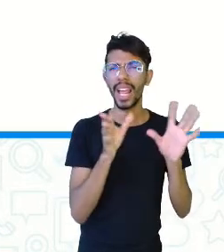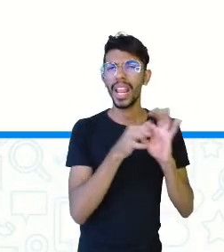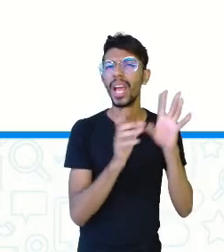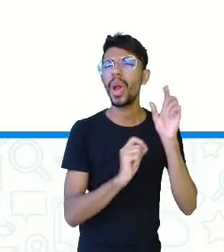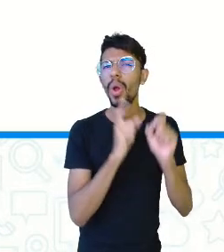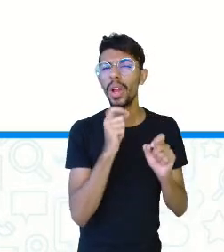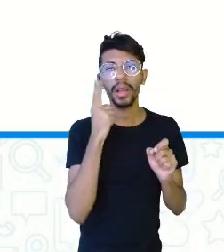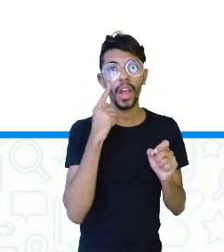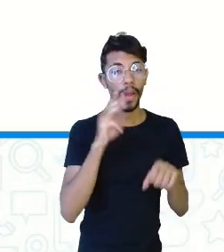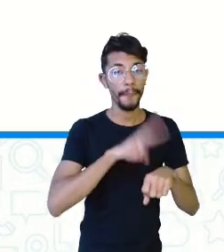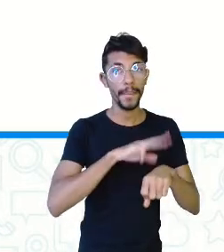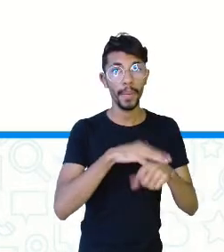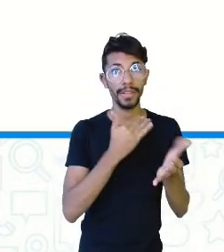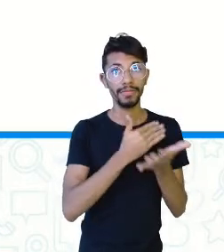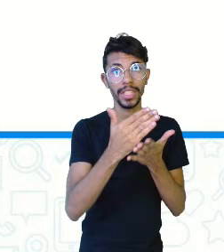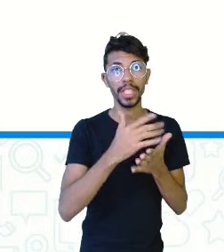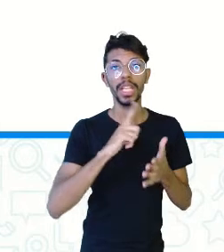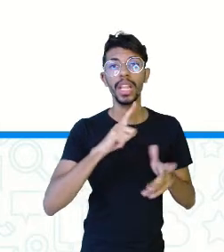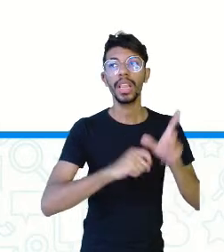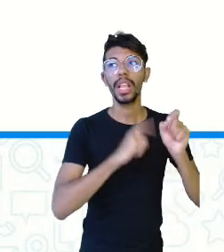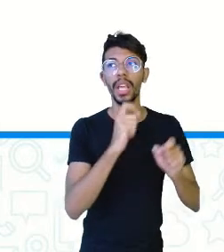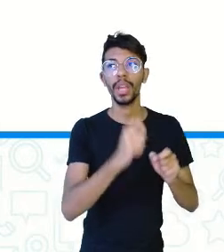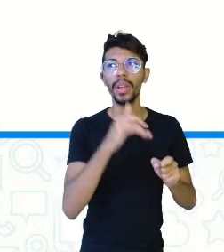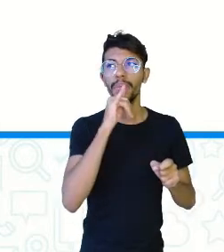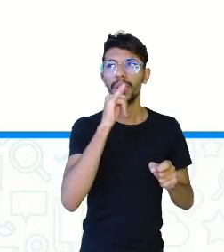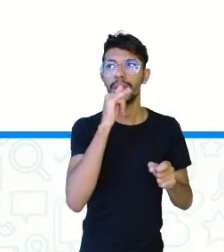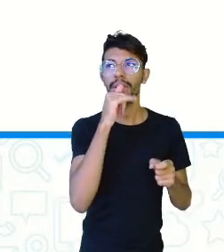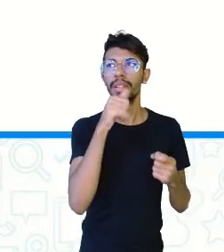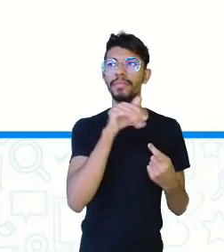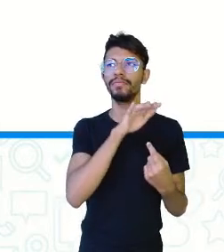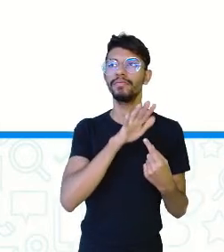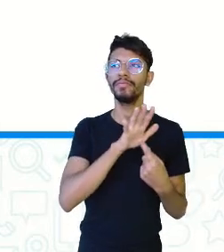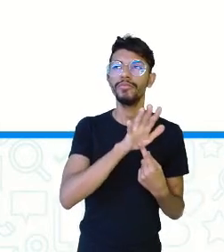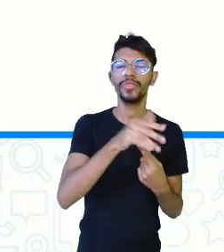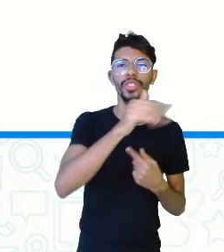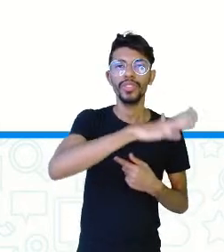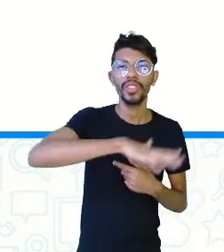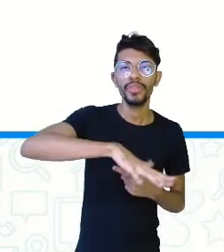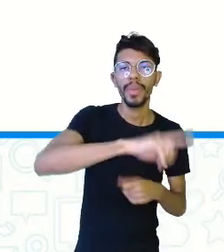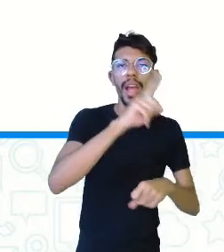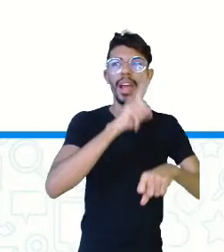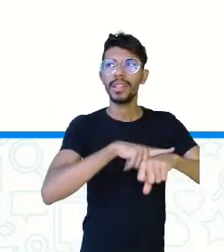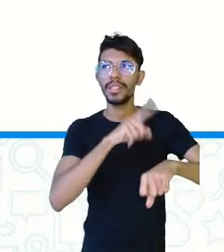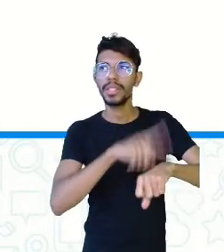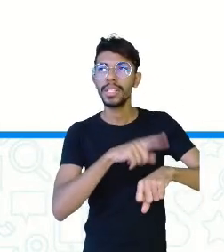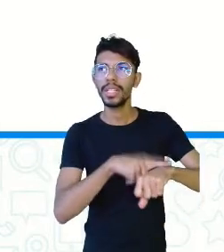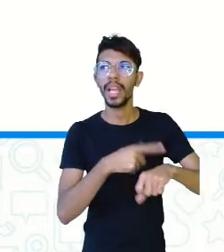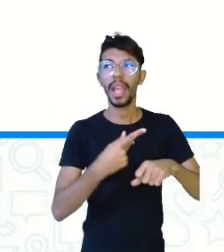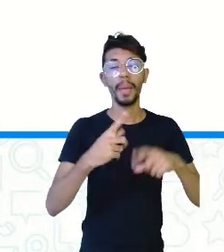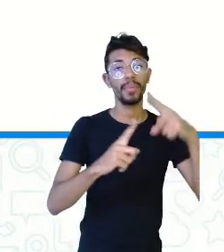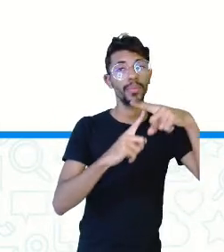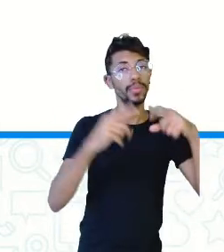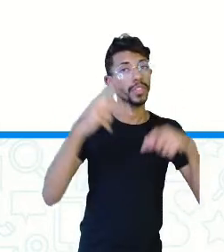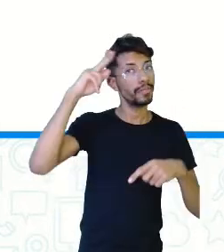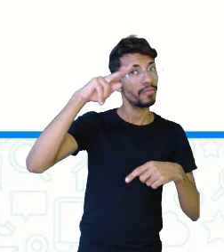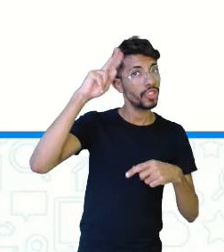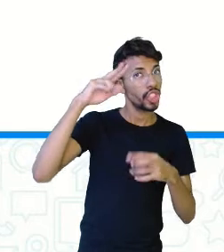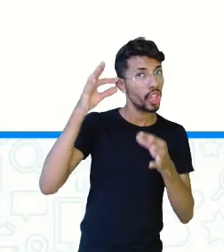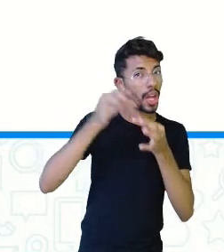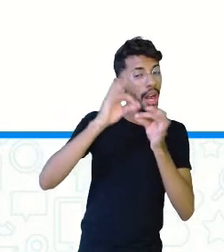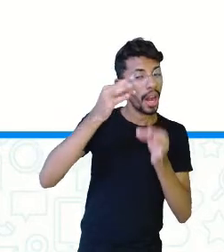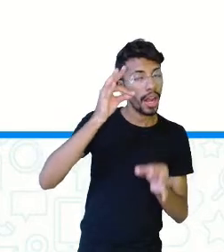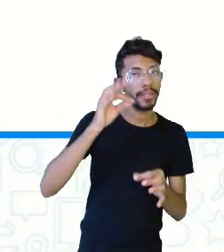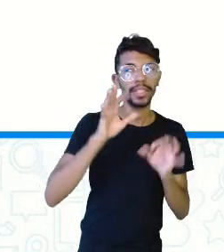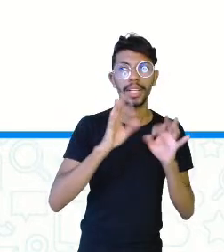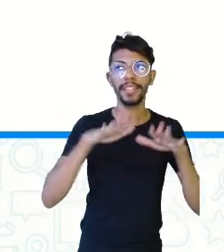inicial onde há uma breve ambientação do espaço, do tempo, do enredo. Então, quando eu faço a introdução da